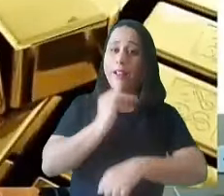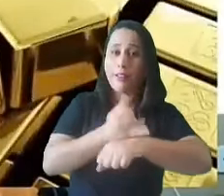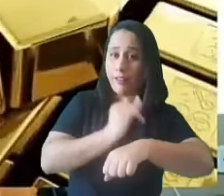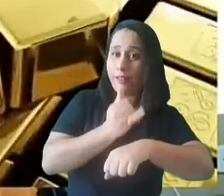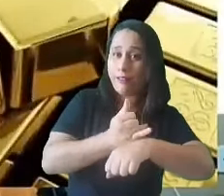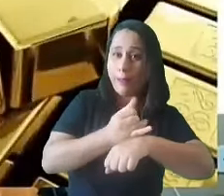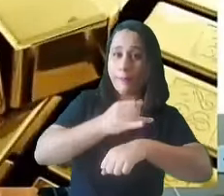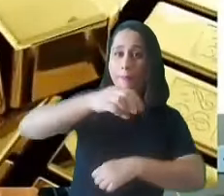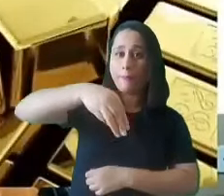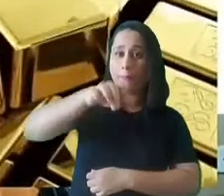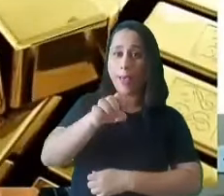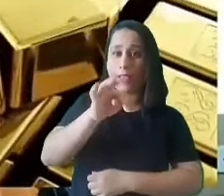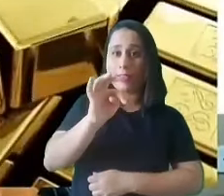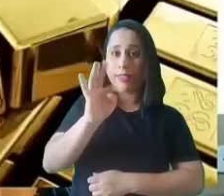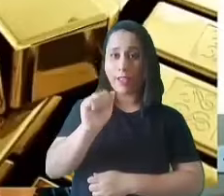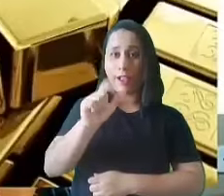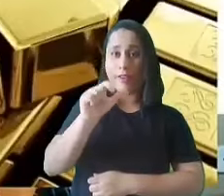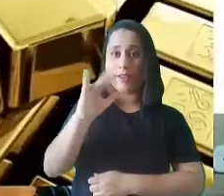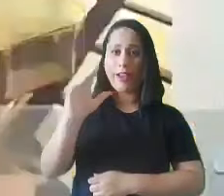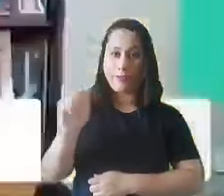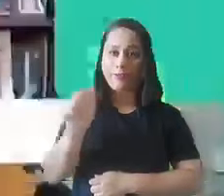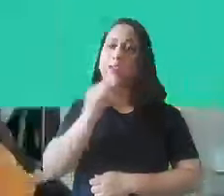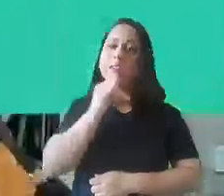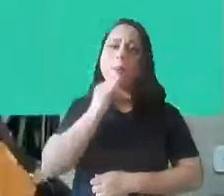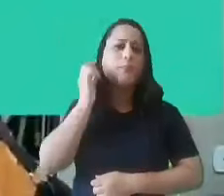por exemplo, em bijuterias, moedas, etc.